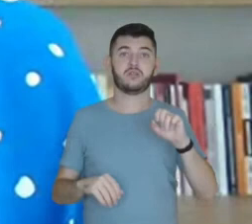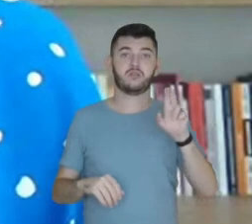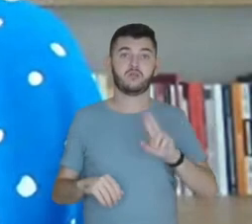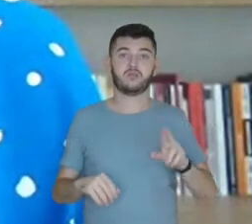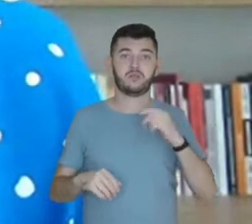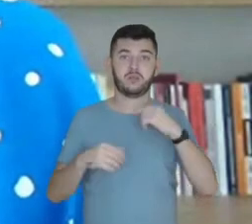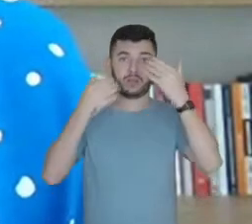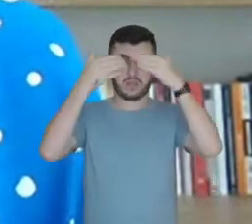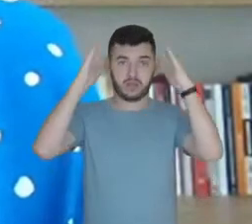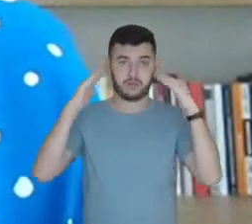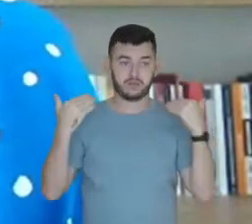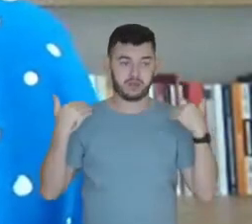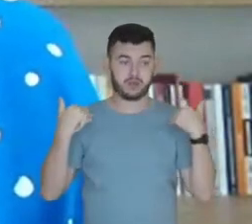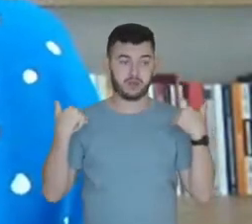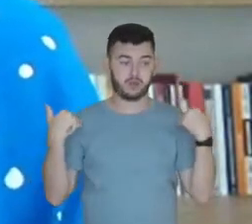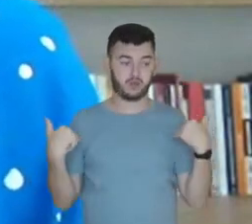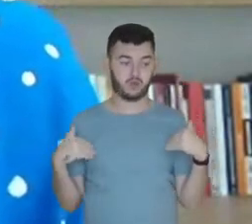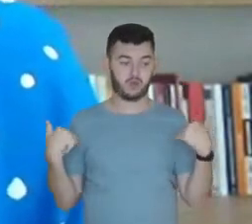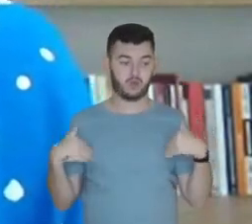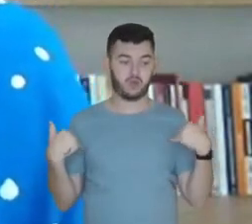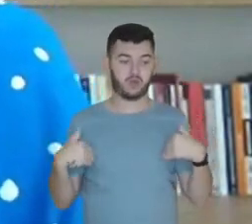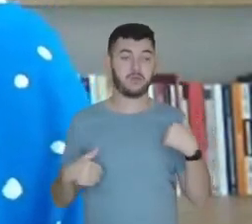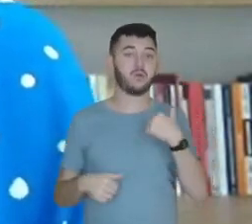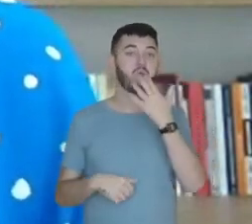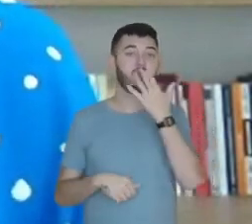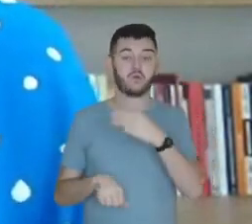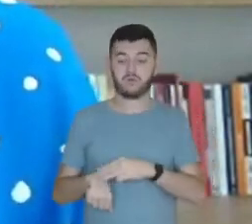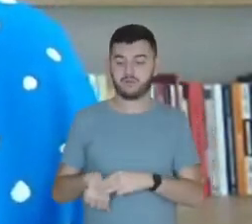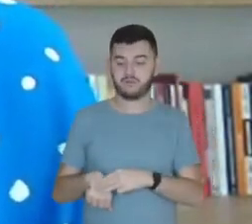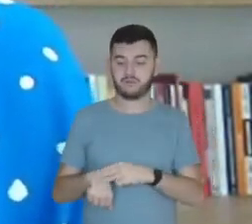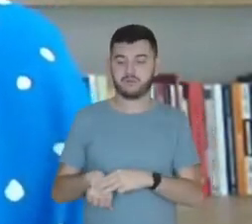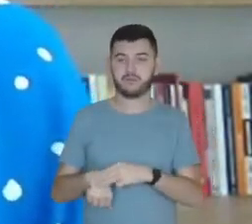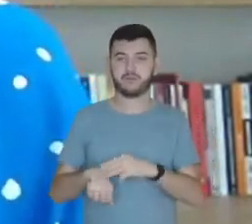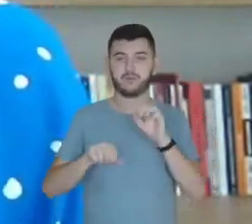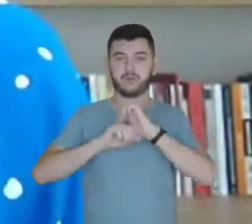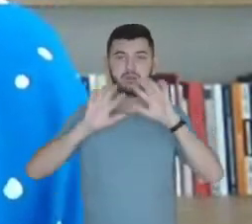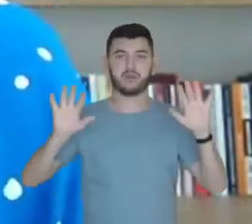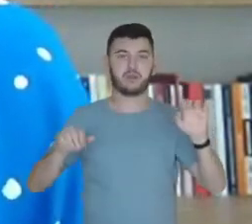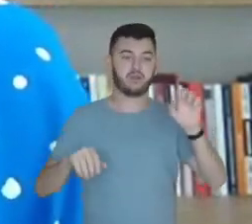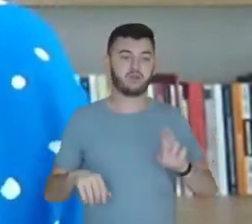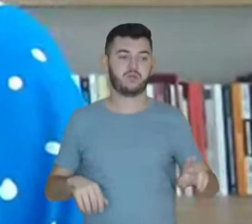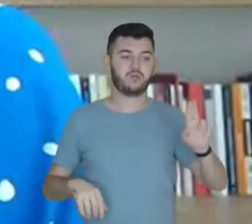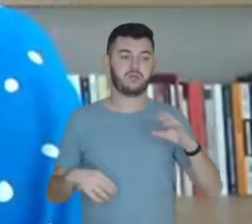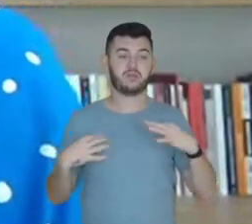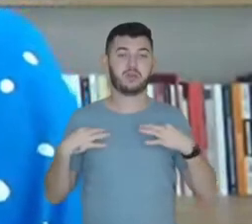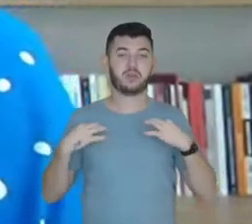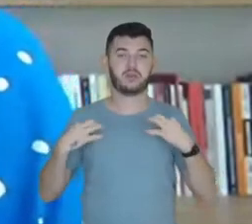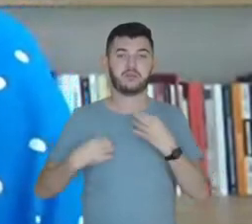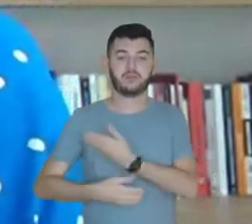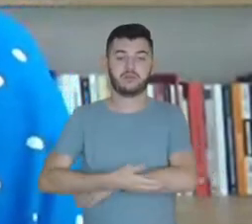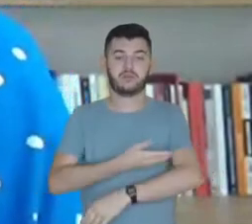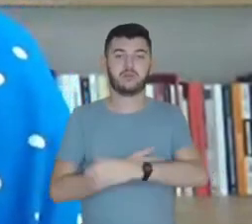claro, um pouco abaixo do ombro, e hoje estou usando uma blusa azul com bolinhas brancas.